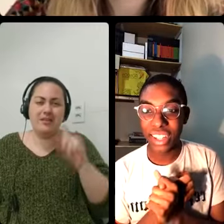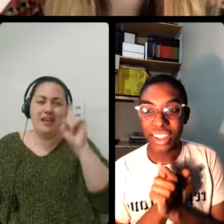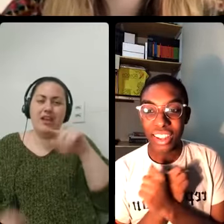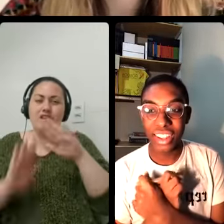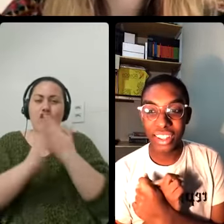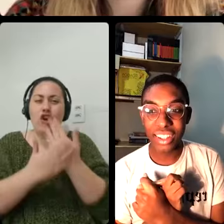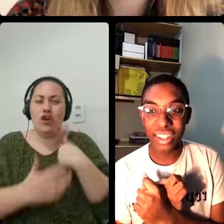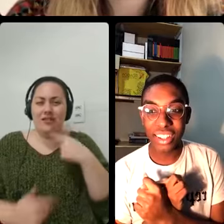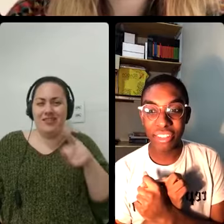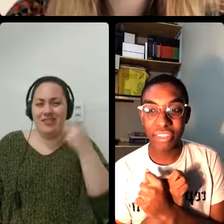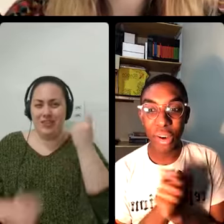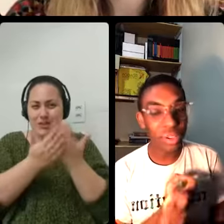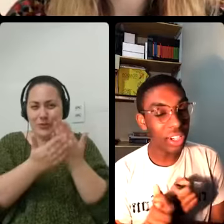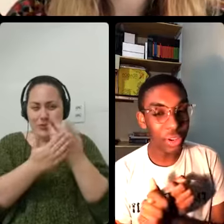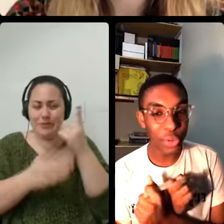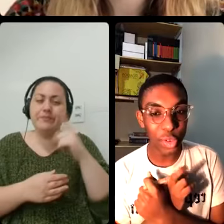chamava